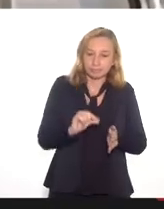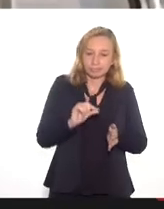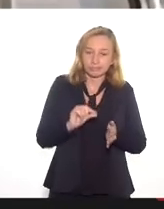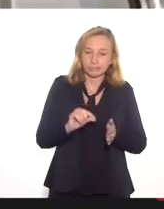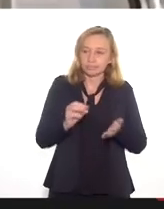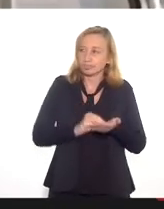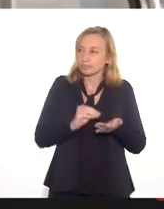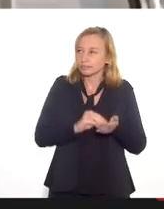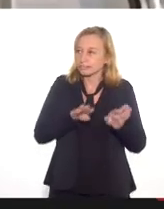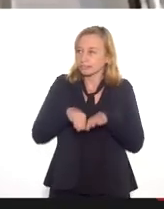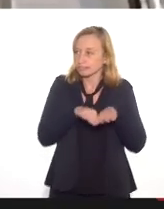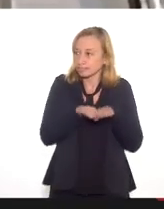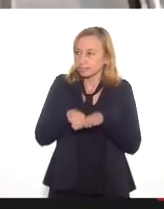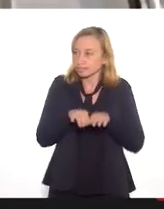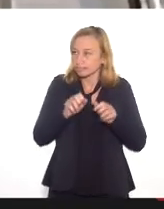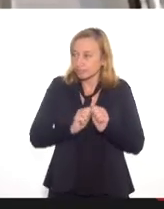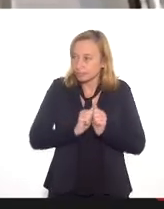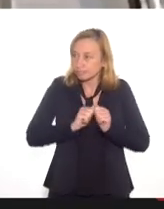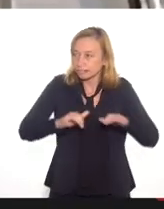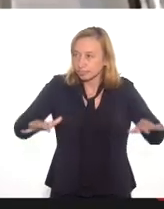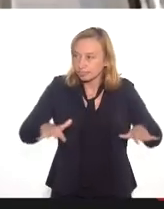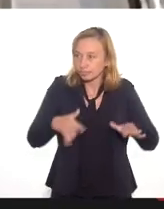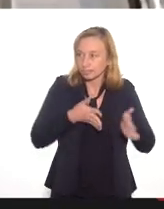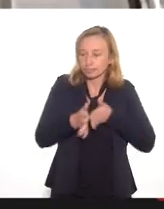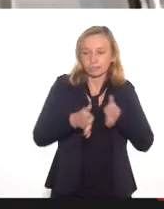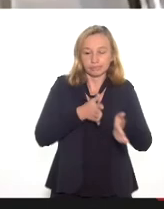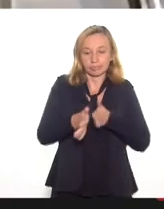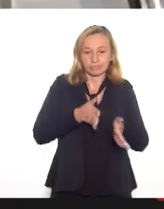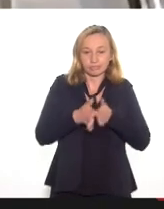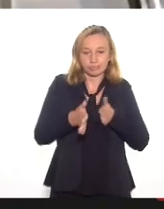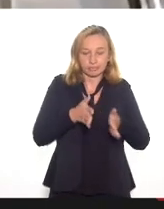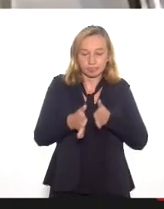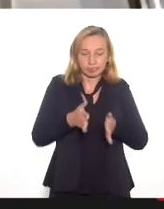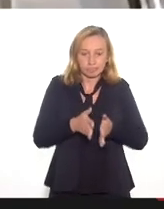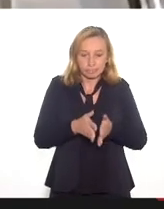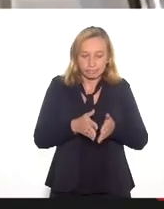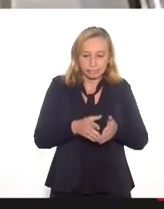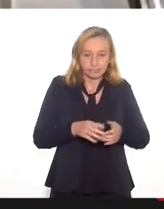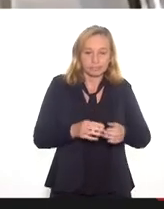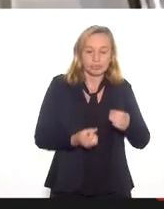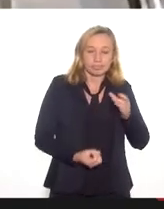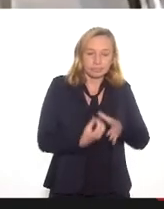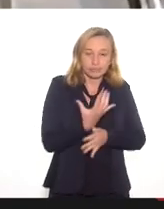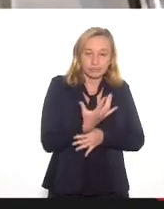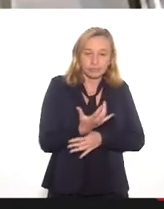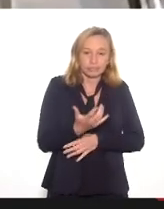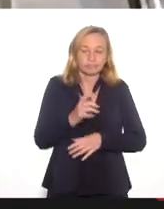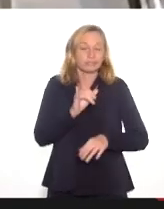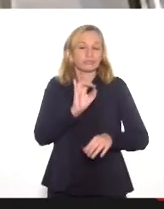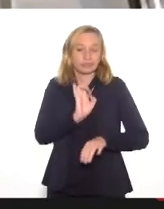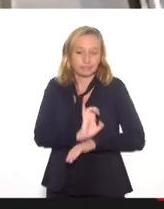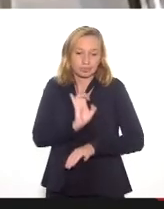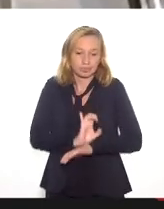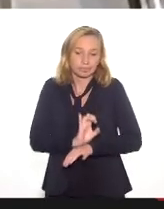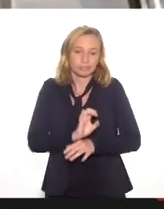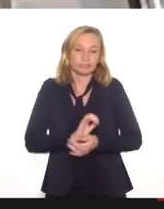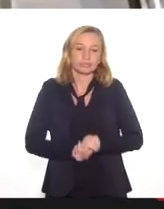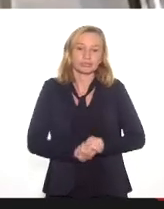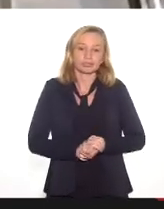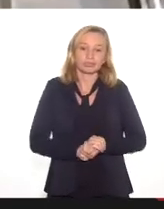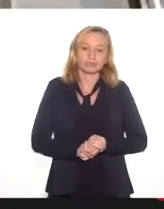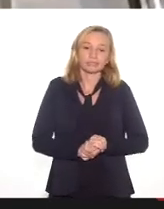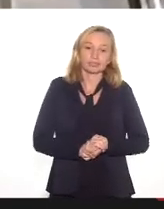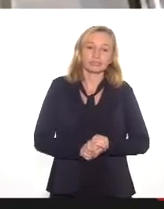desigualdades para ampliar o acesso aos bens e serviços produzidos nesse Estado levando em